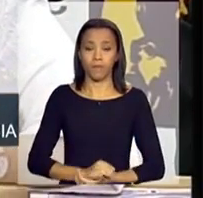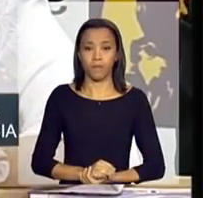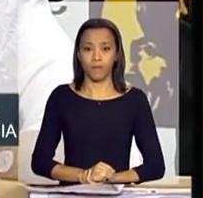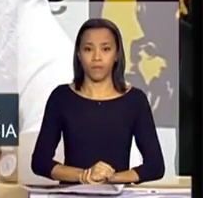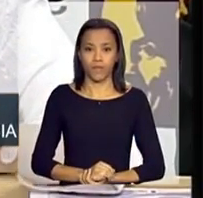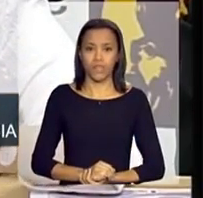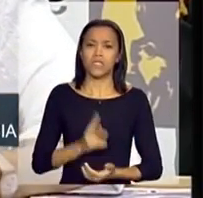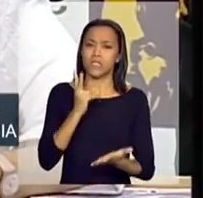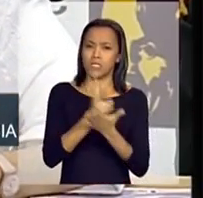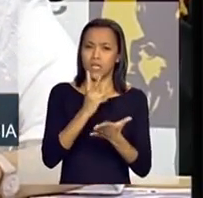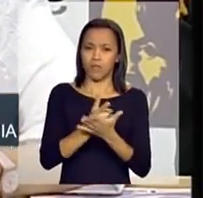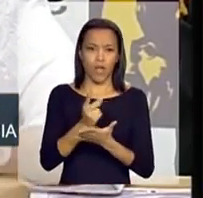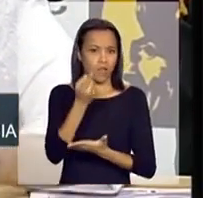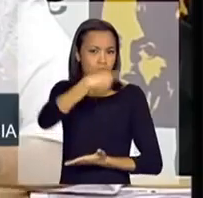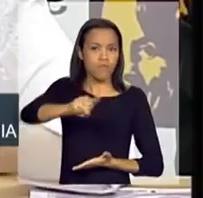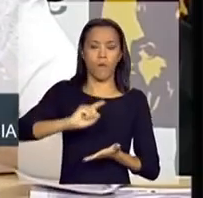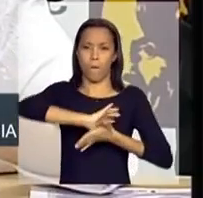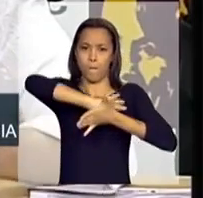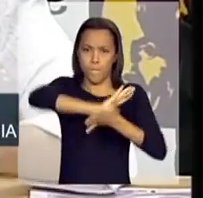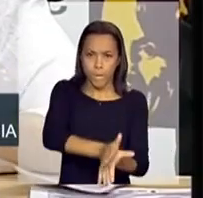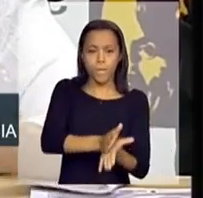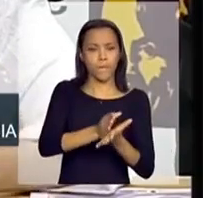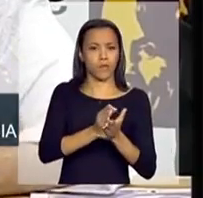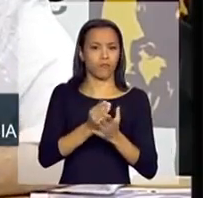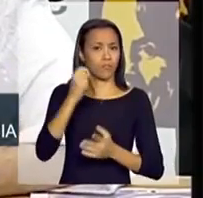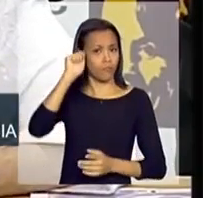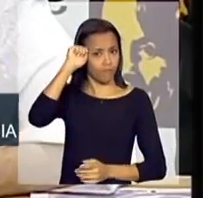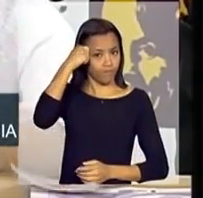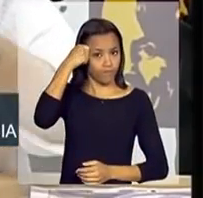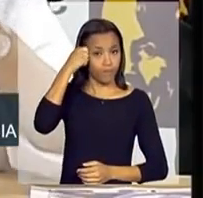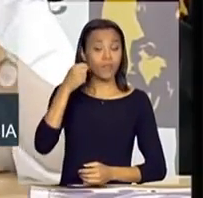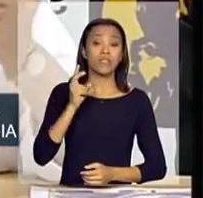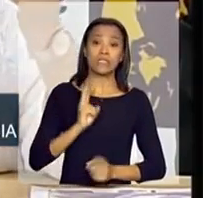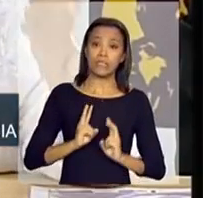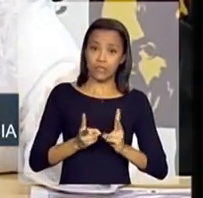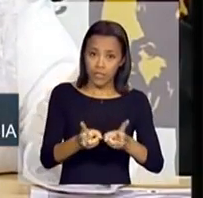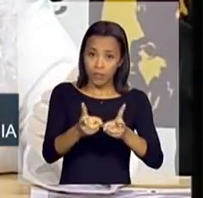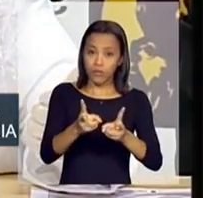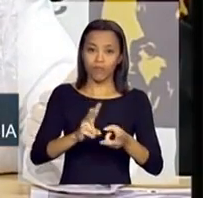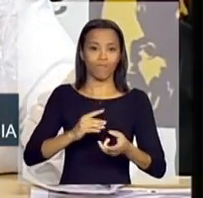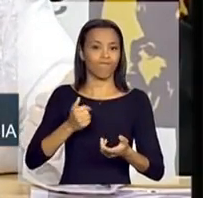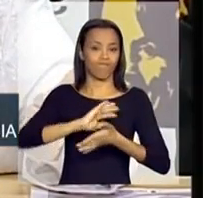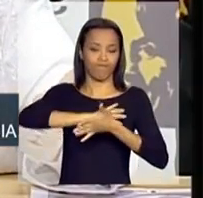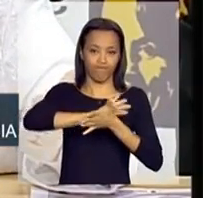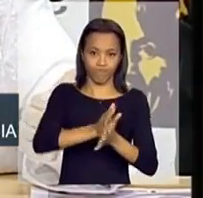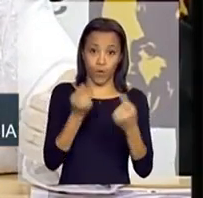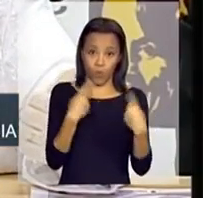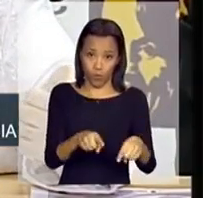ao preconceito racial, são perpassadas pelo corte racial.